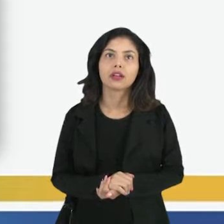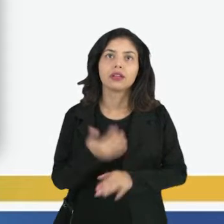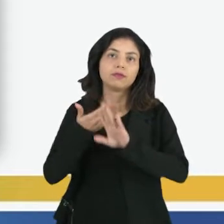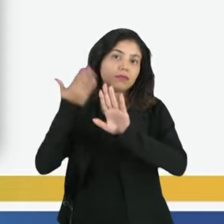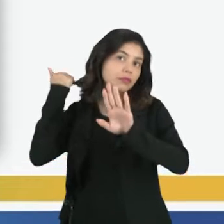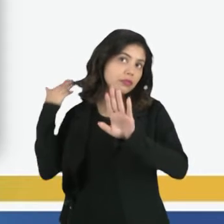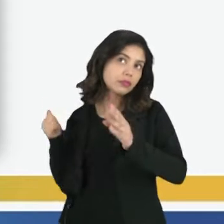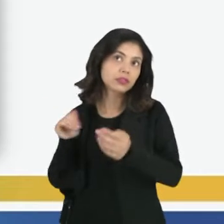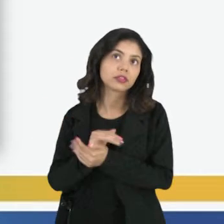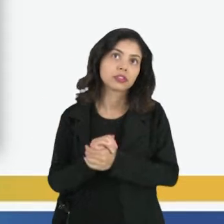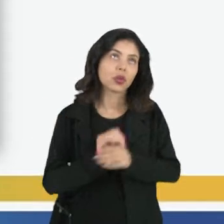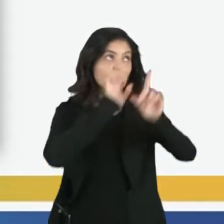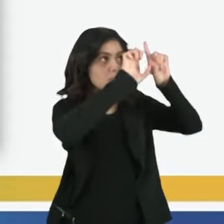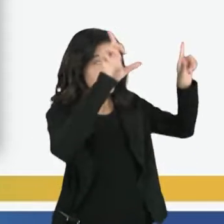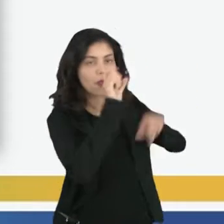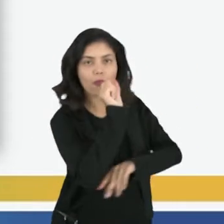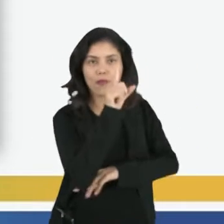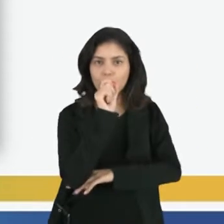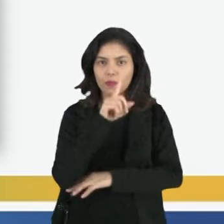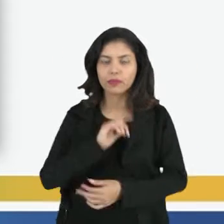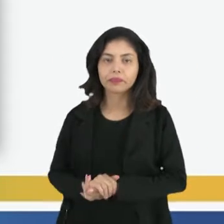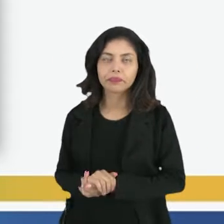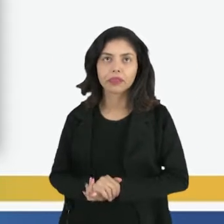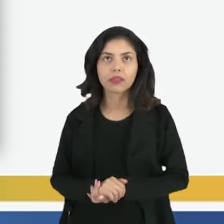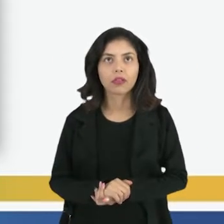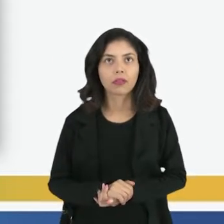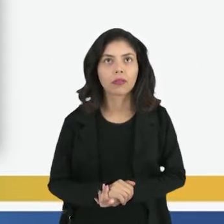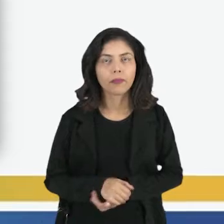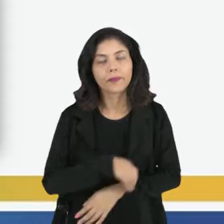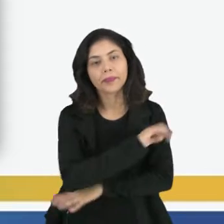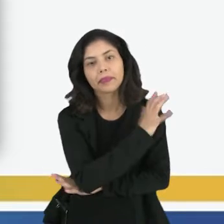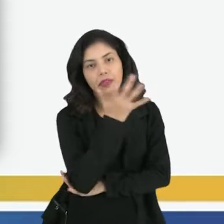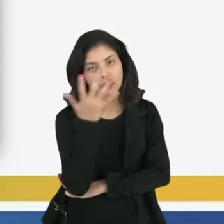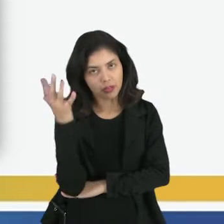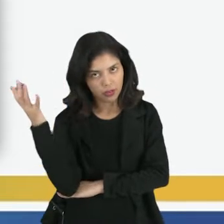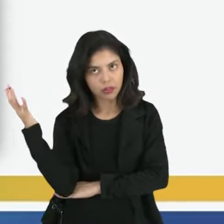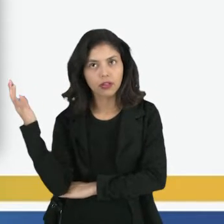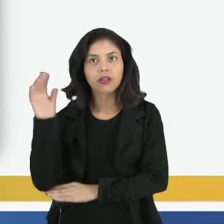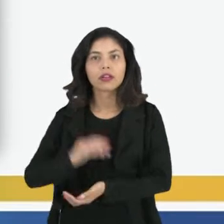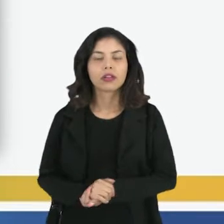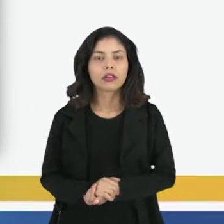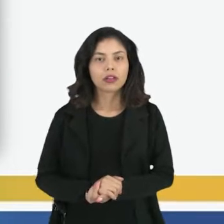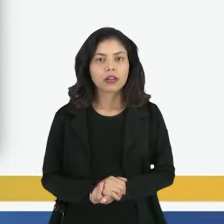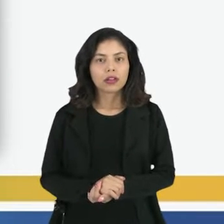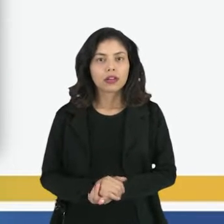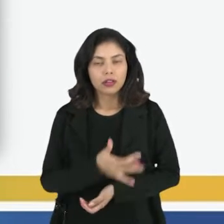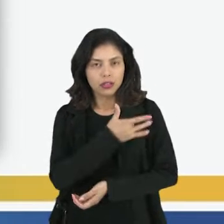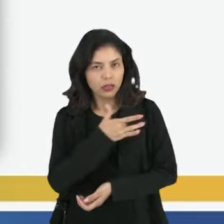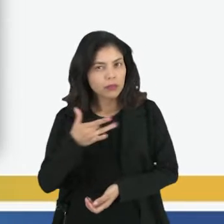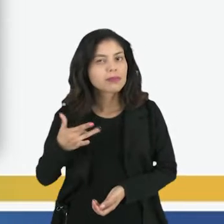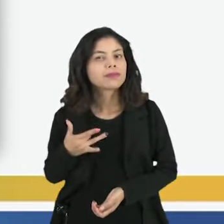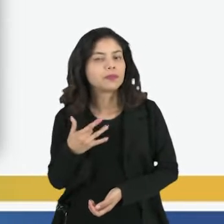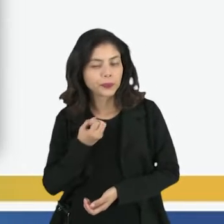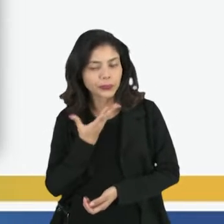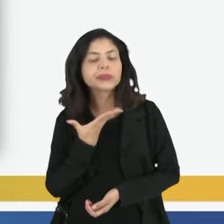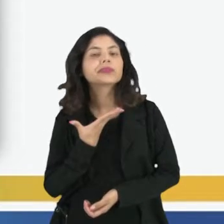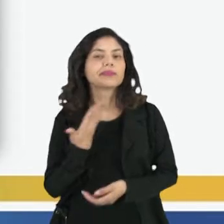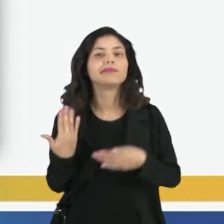fundo, um céu azulado, enfim, um meio ambiente, digamos assim, saudável